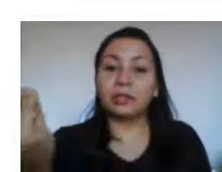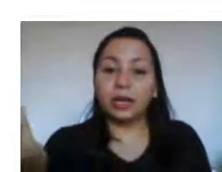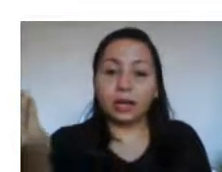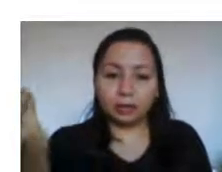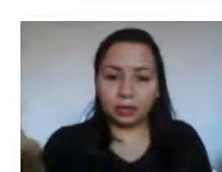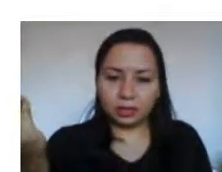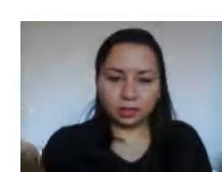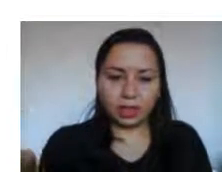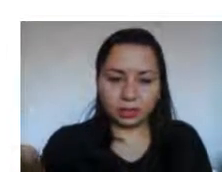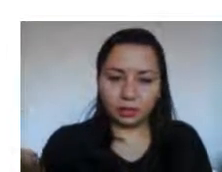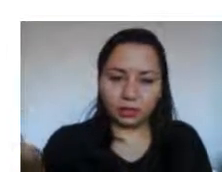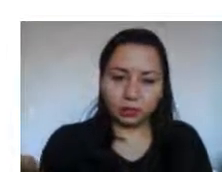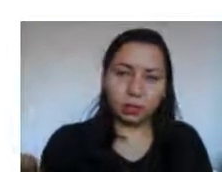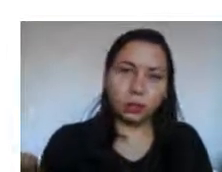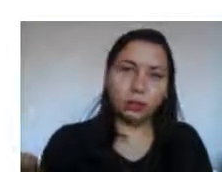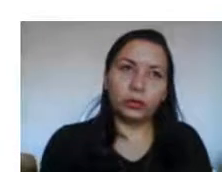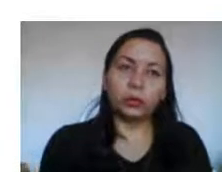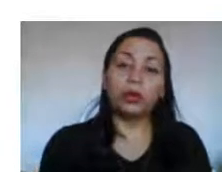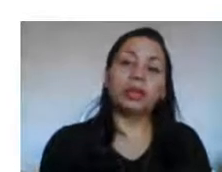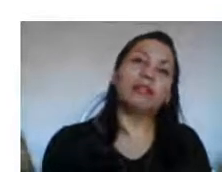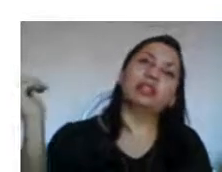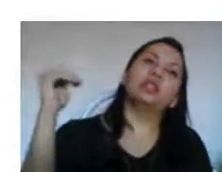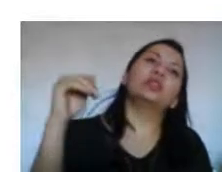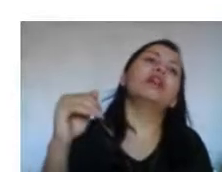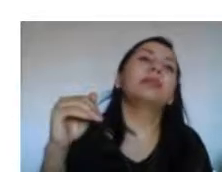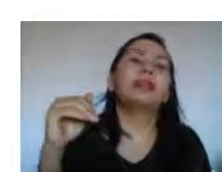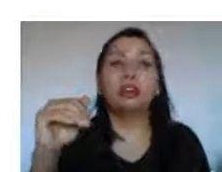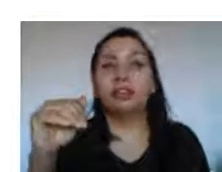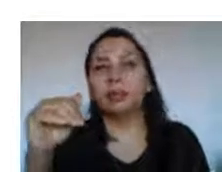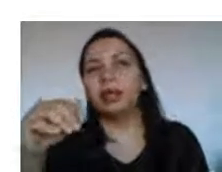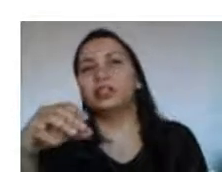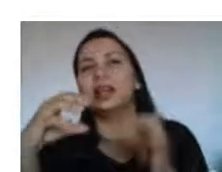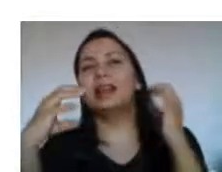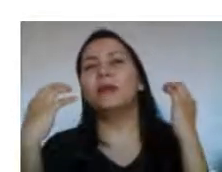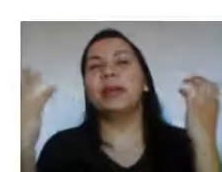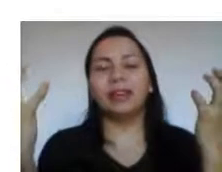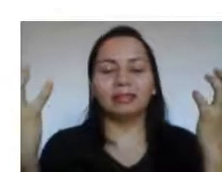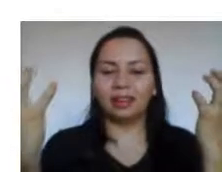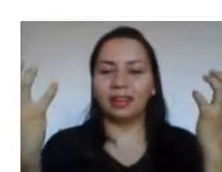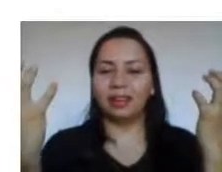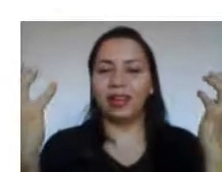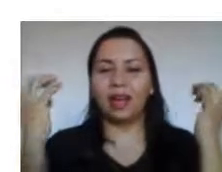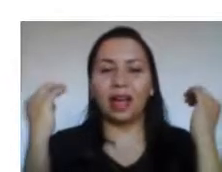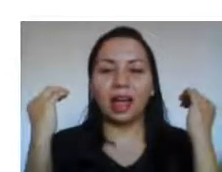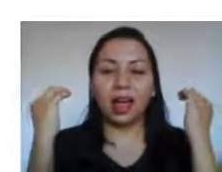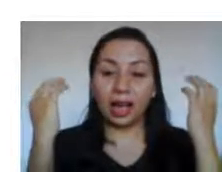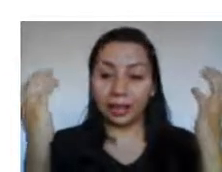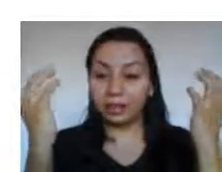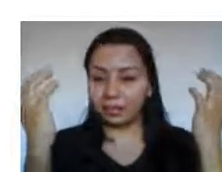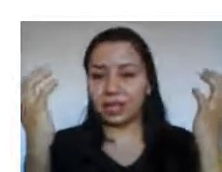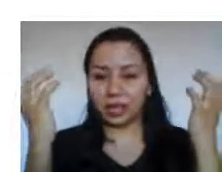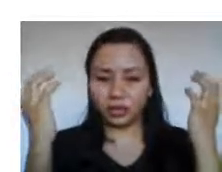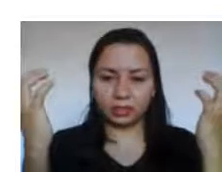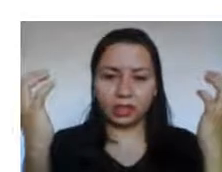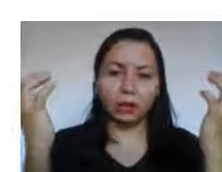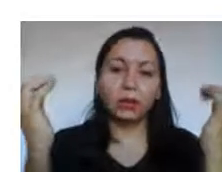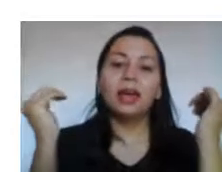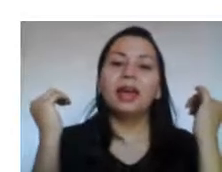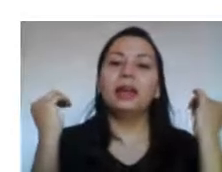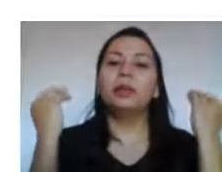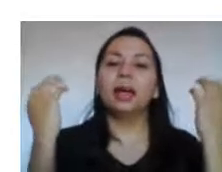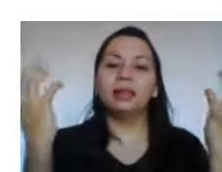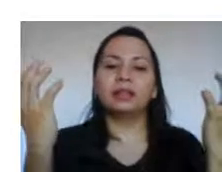pelas moléculas desses gases de efeito estufa. Quando ele é refletido novamente, ele aumenta a intensidade desse